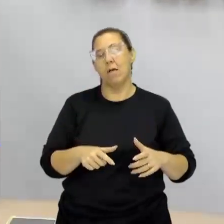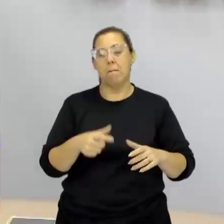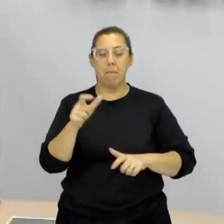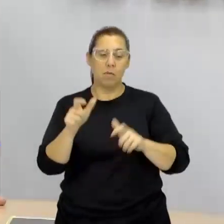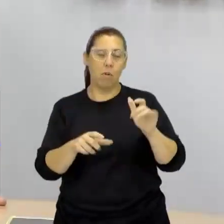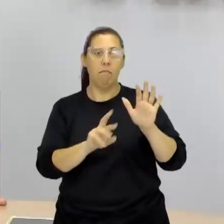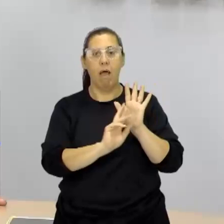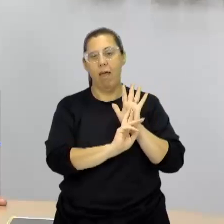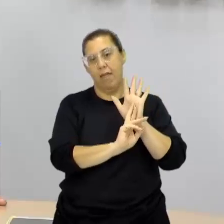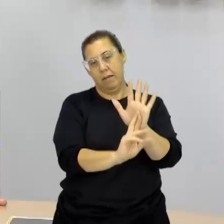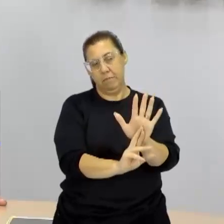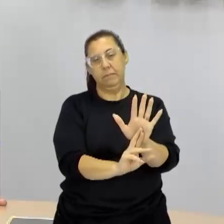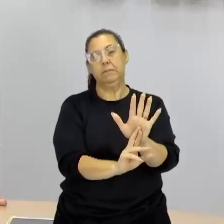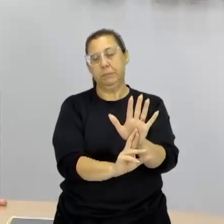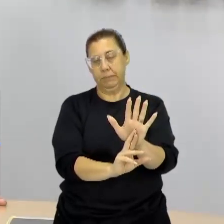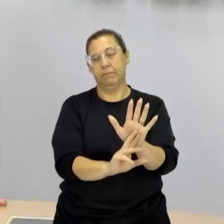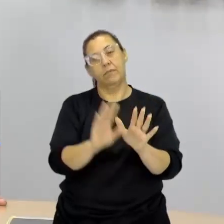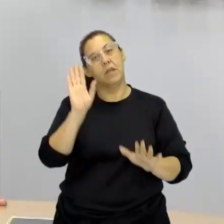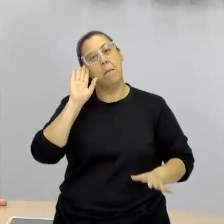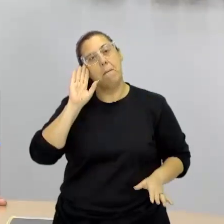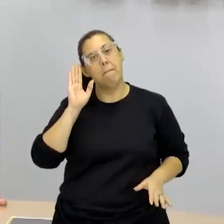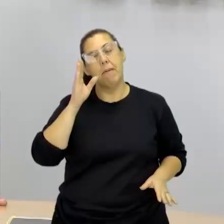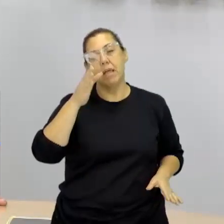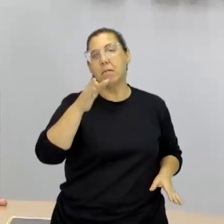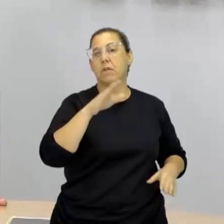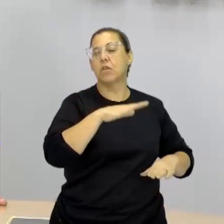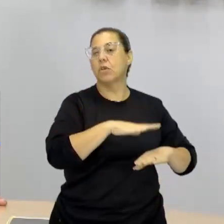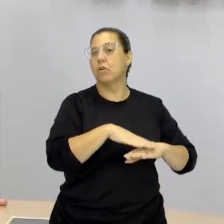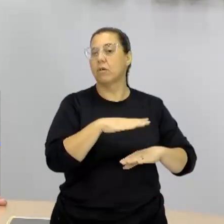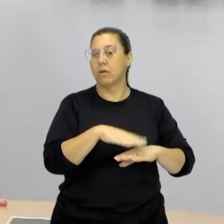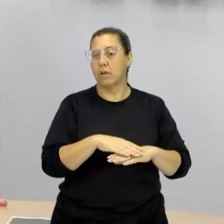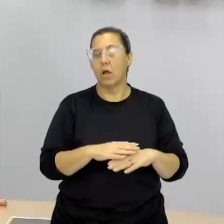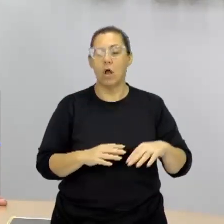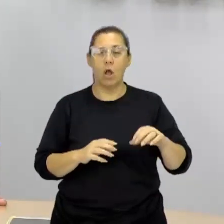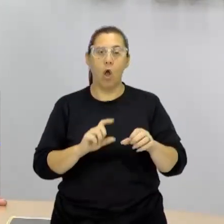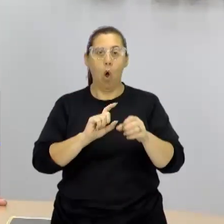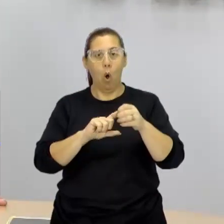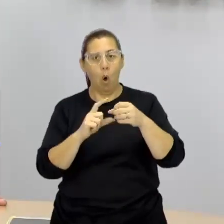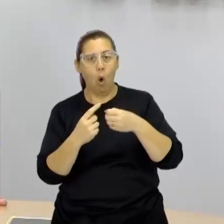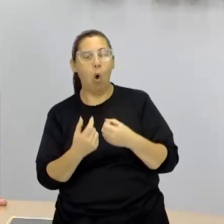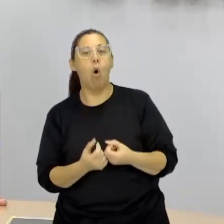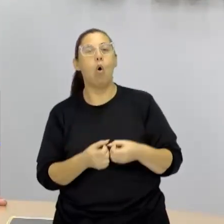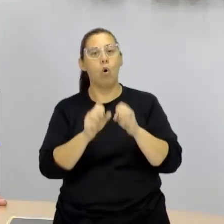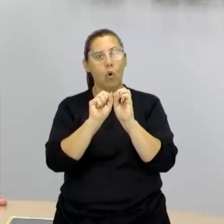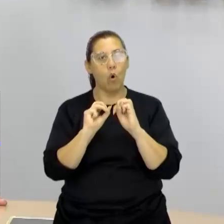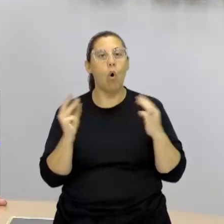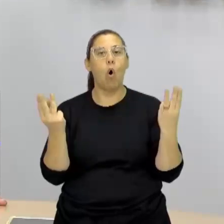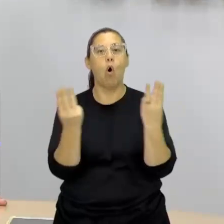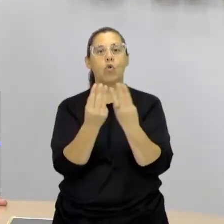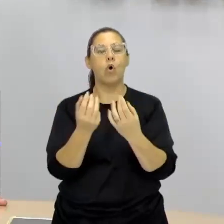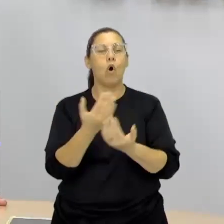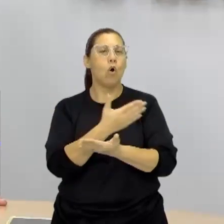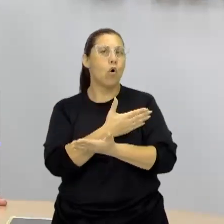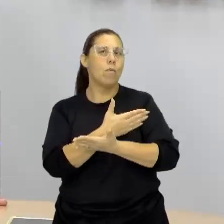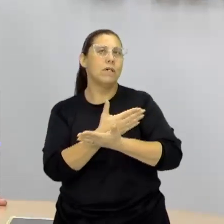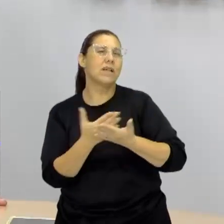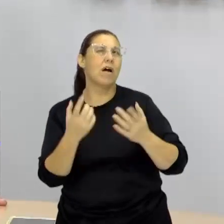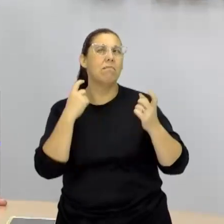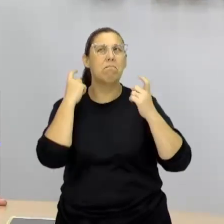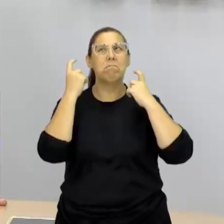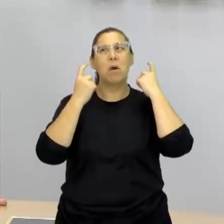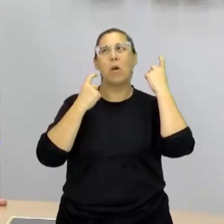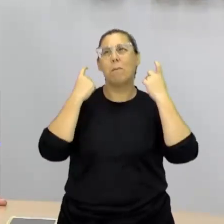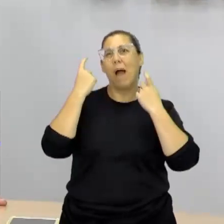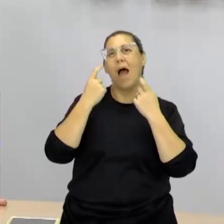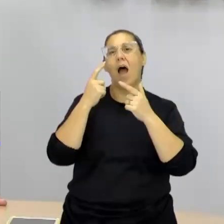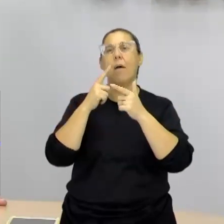representantes aí, principalmente que fazem parte da ONU, né, das Nações Unidas, começaram a se preocupar com